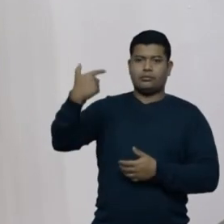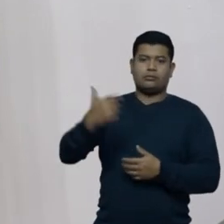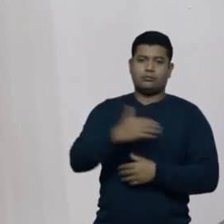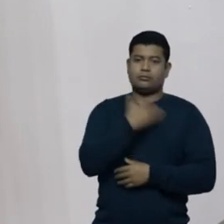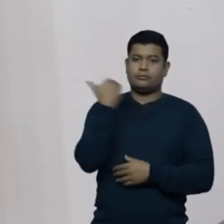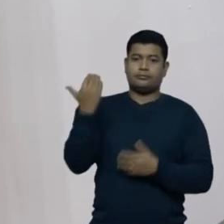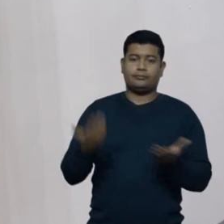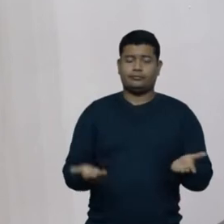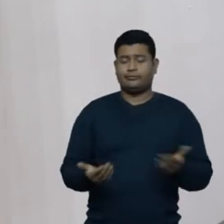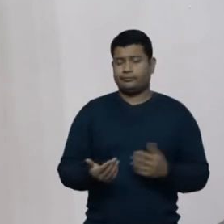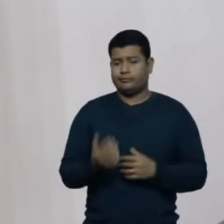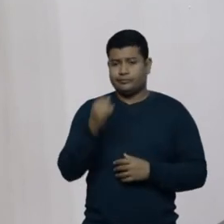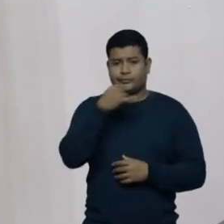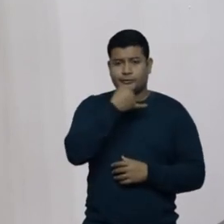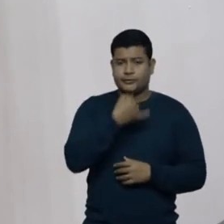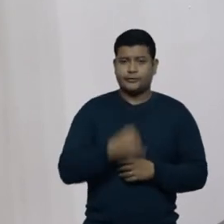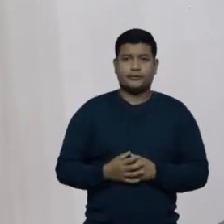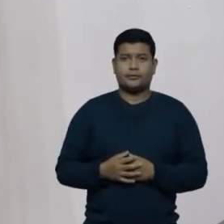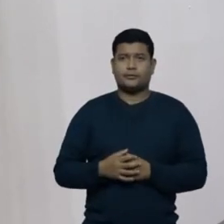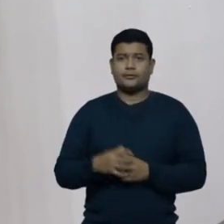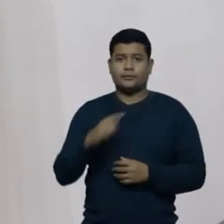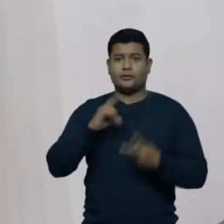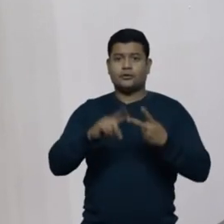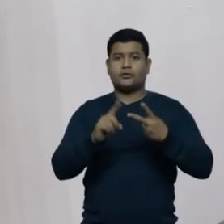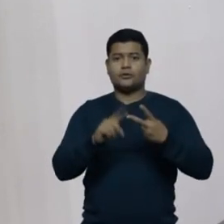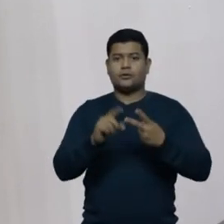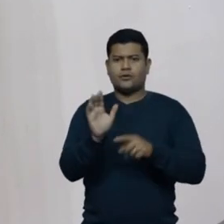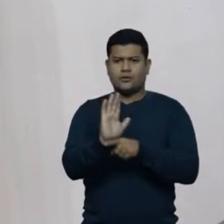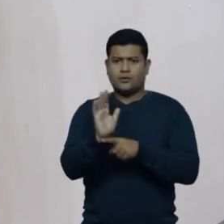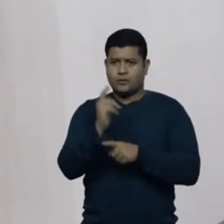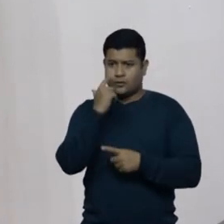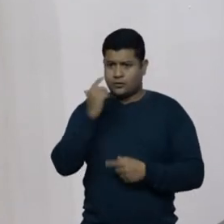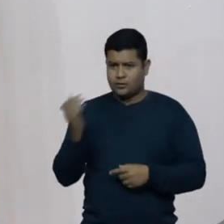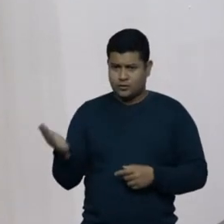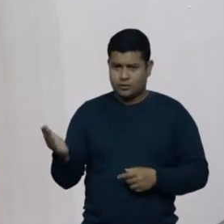Tem o, acho que é aquele segundo vídeo lá.